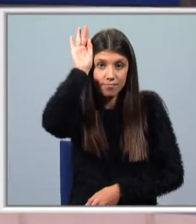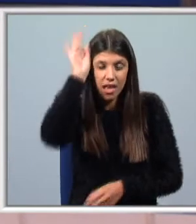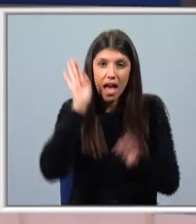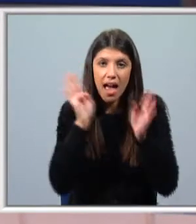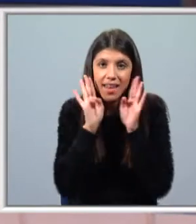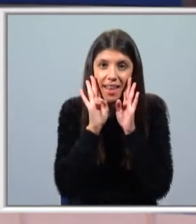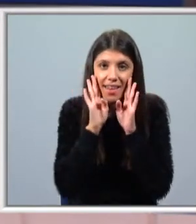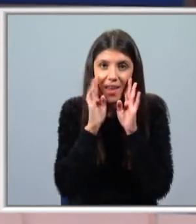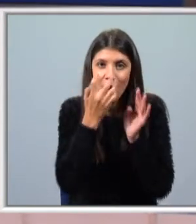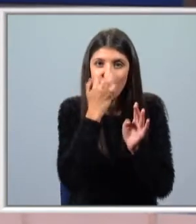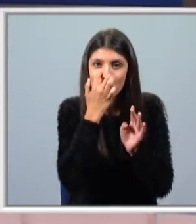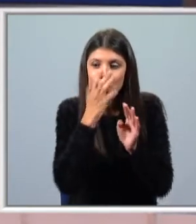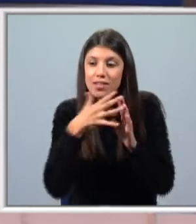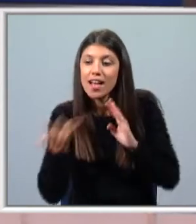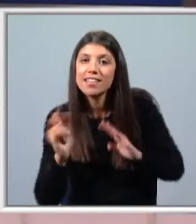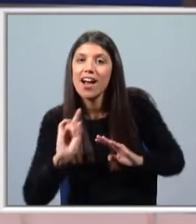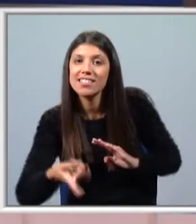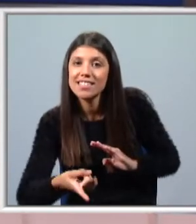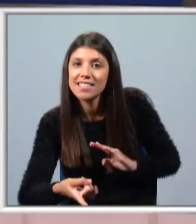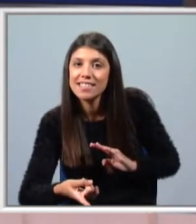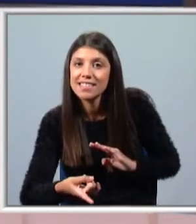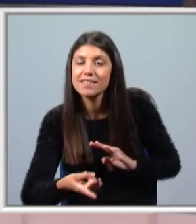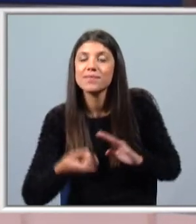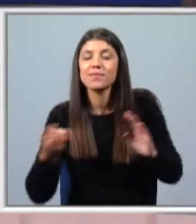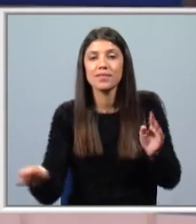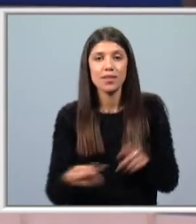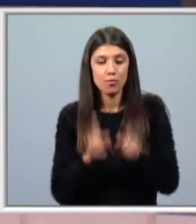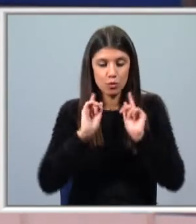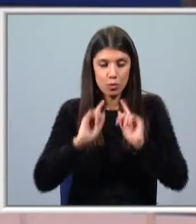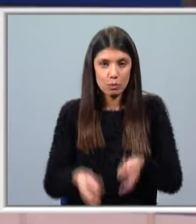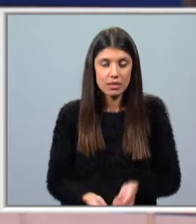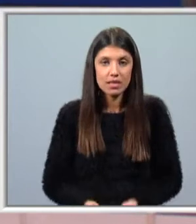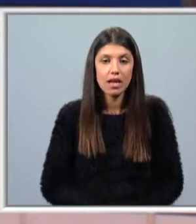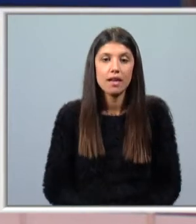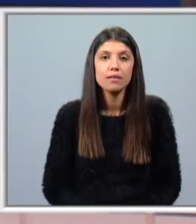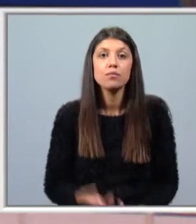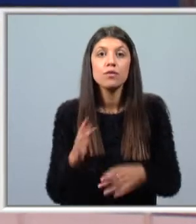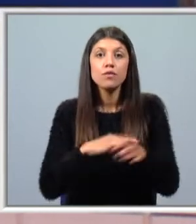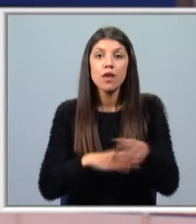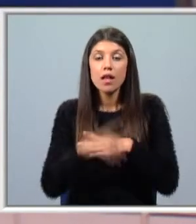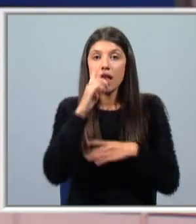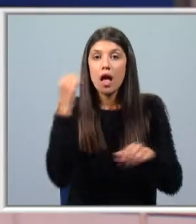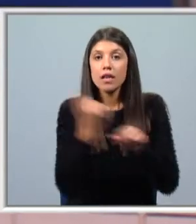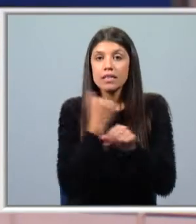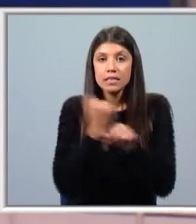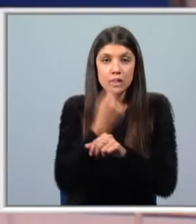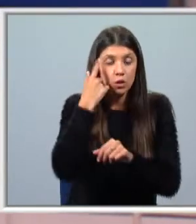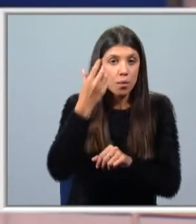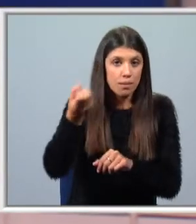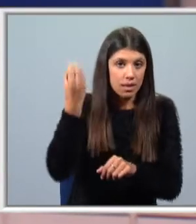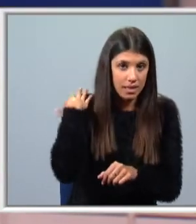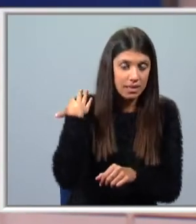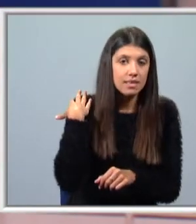Ficaste curioso para saber o que vai acontecer depois? Então vamos começar por fazer alguns exercícios de compreensão e